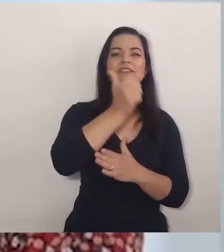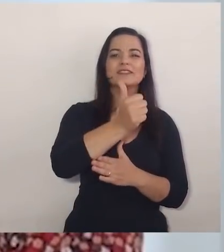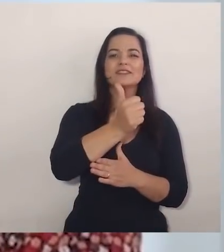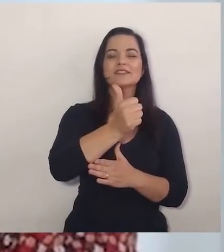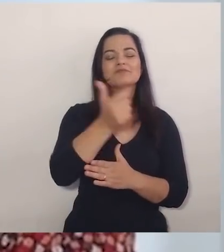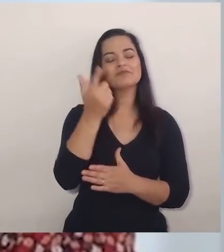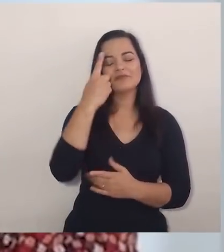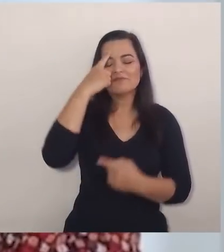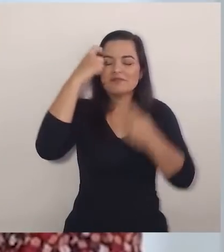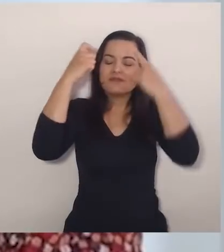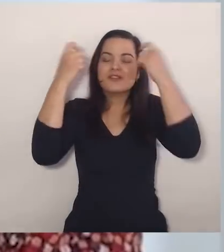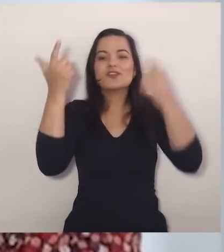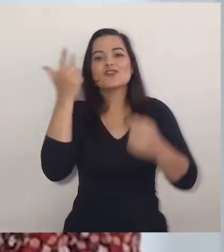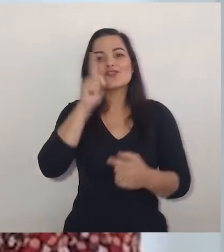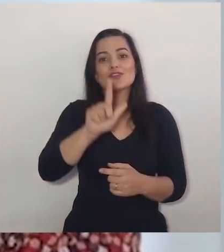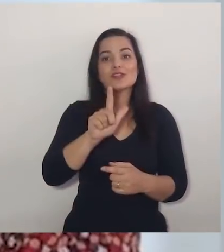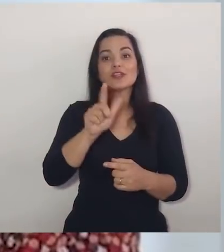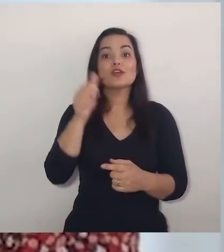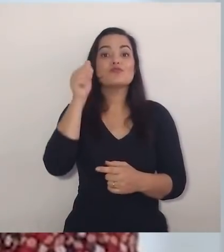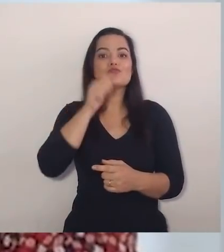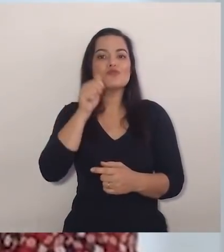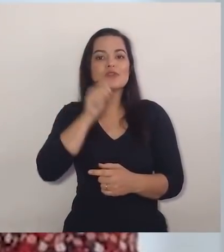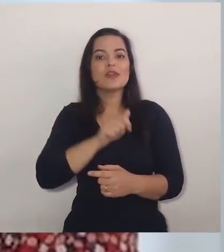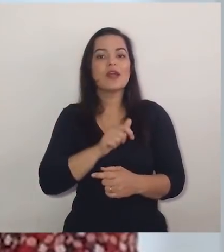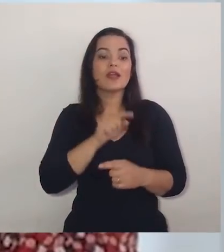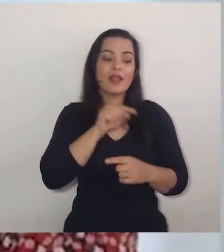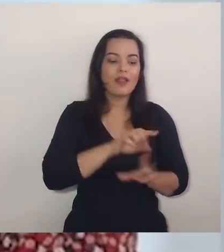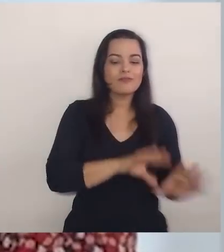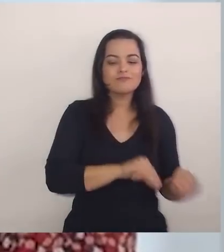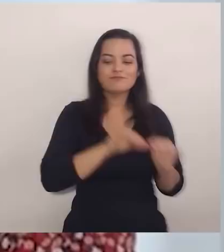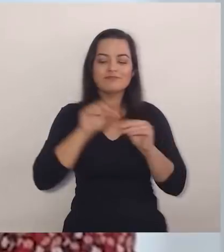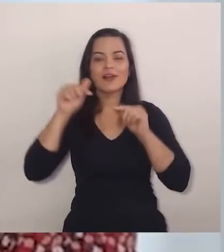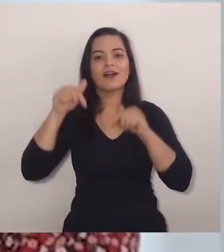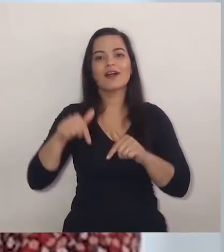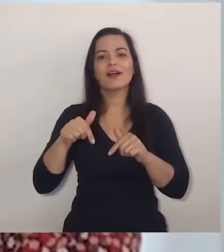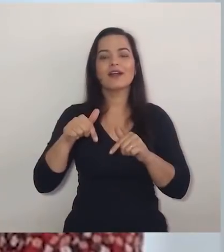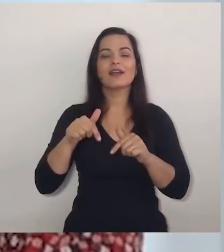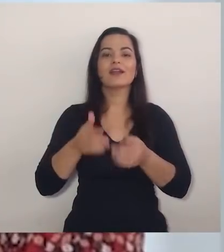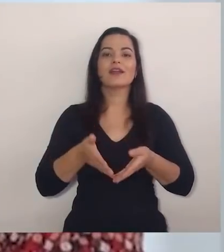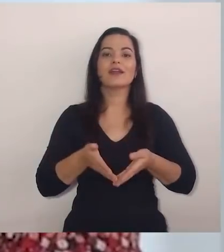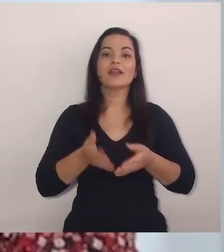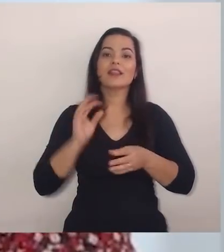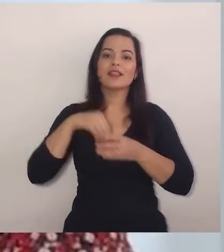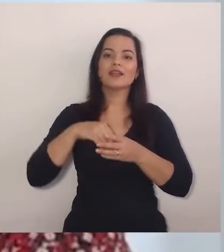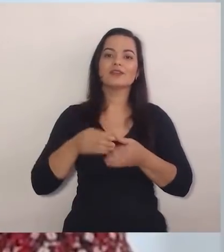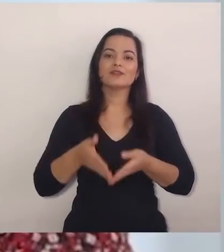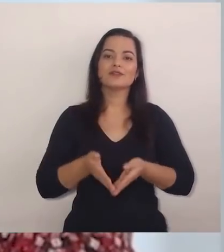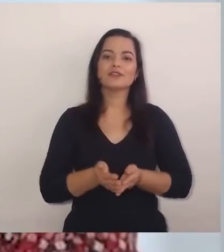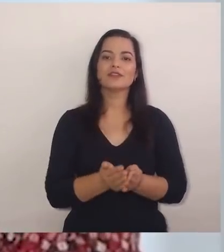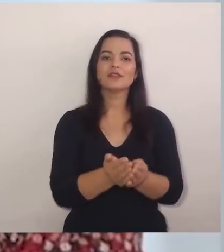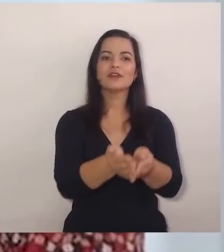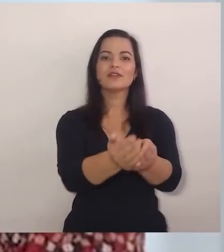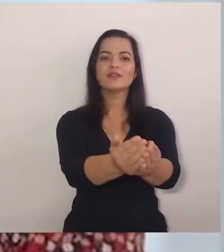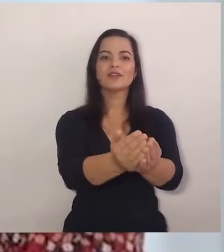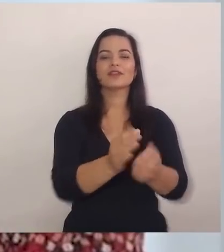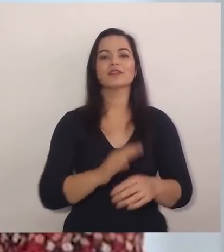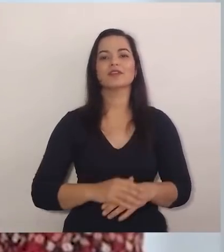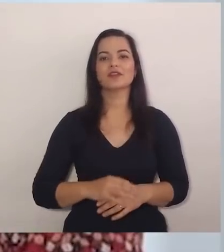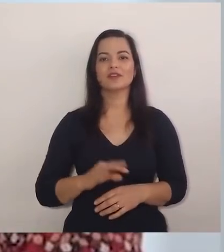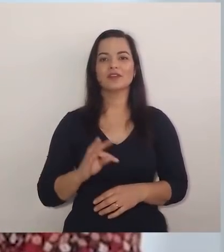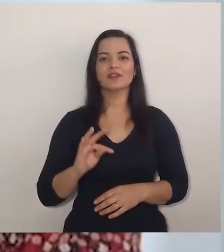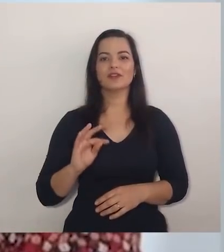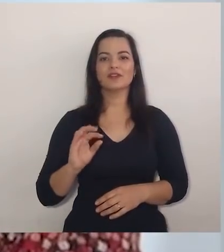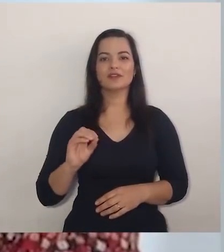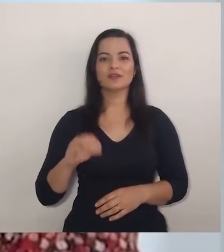da África para cá nos navios chamados tumbeiros. É assim que eu começo a contar para vocês a história